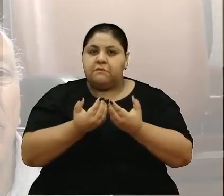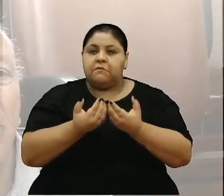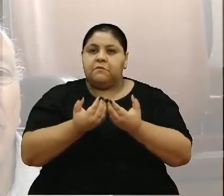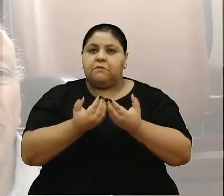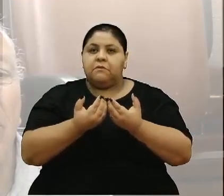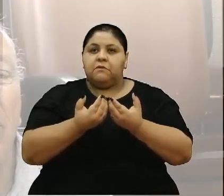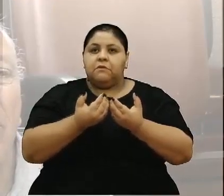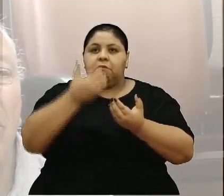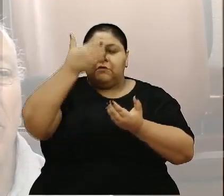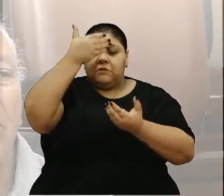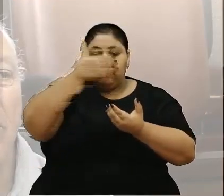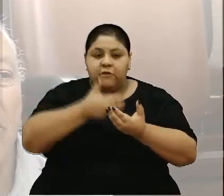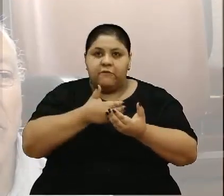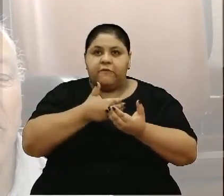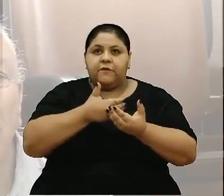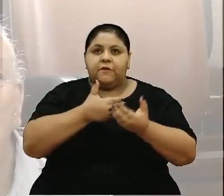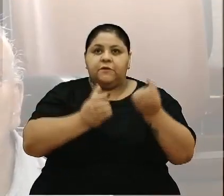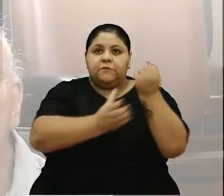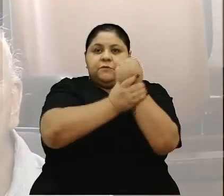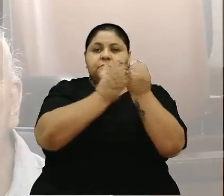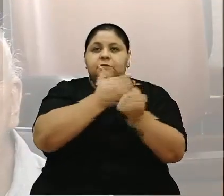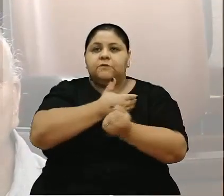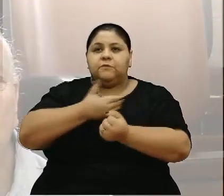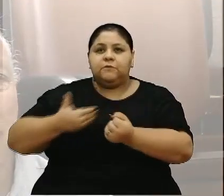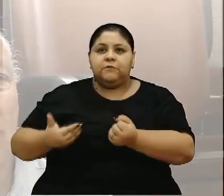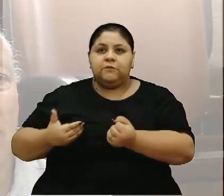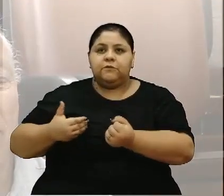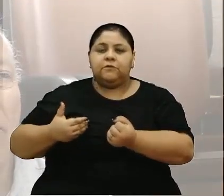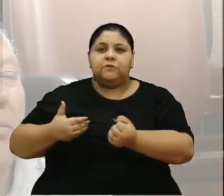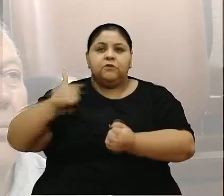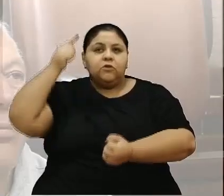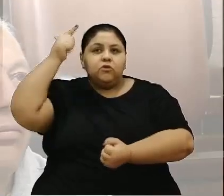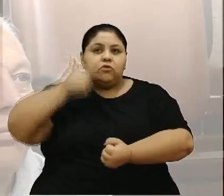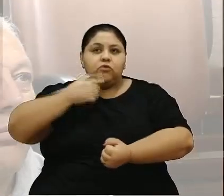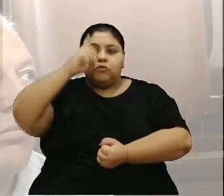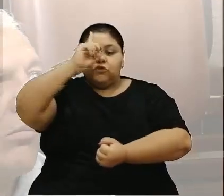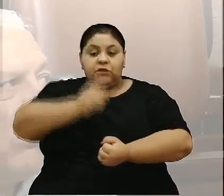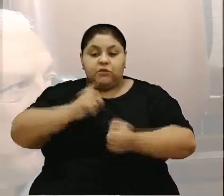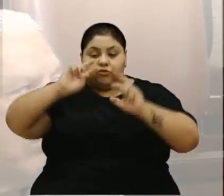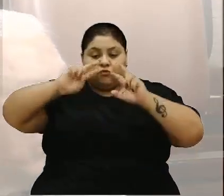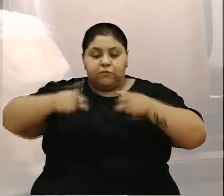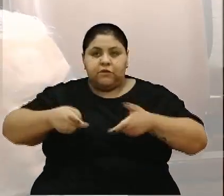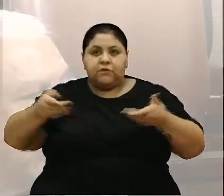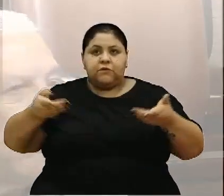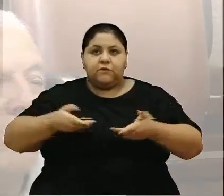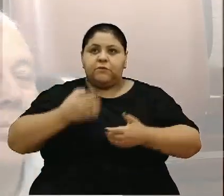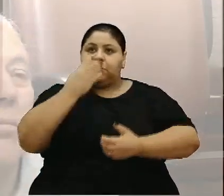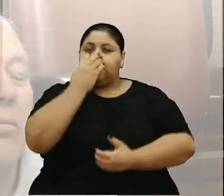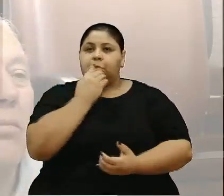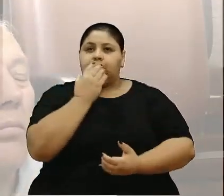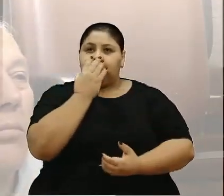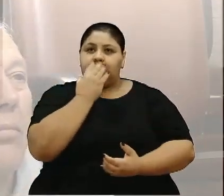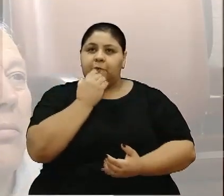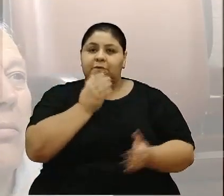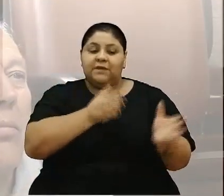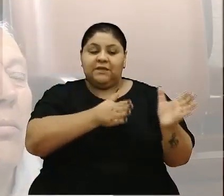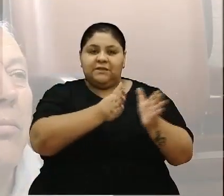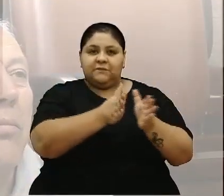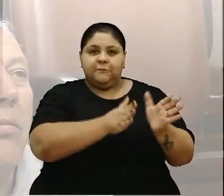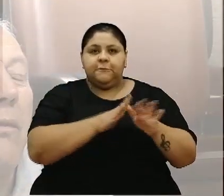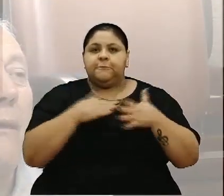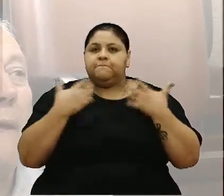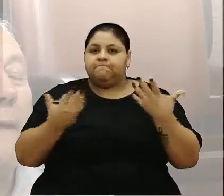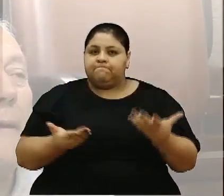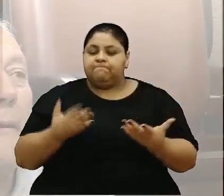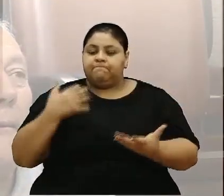segurança pública, o vereador Lucas, Direitos Humanos, né, o vereador agora Camires na questão da acessibilidade. Então,